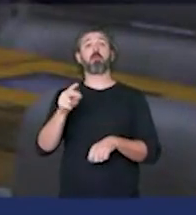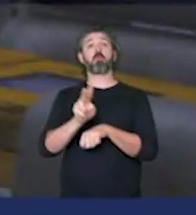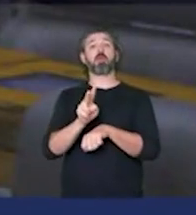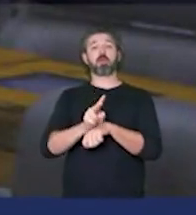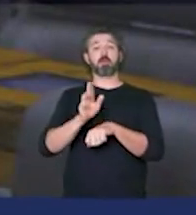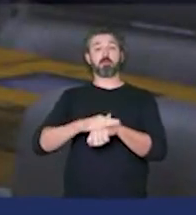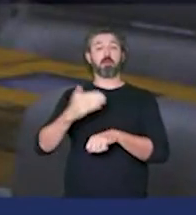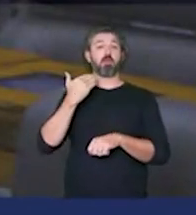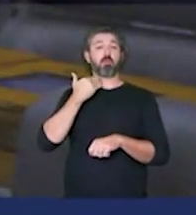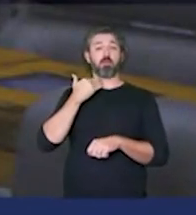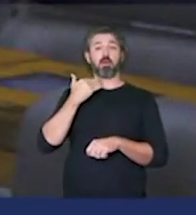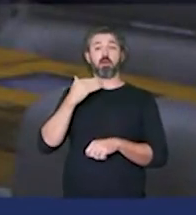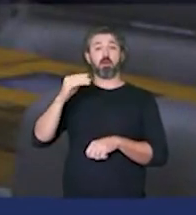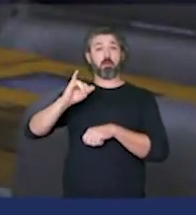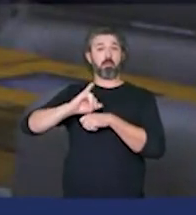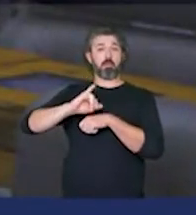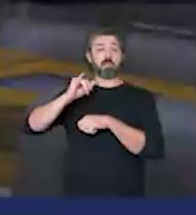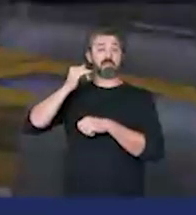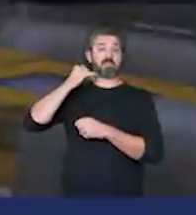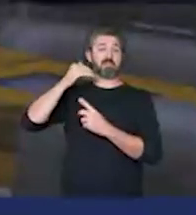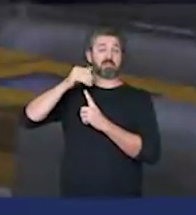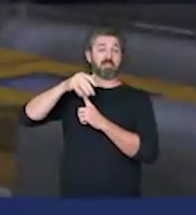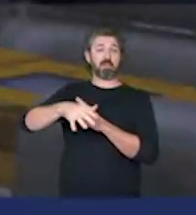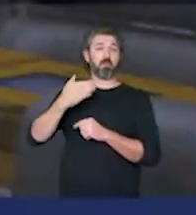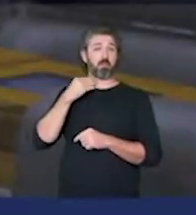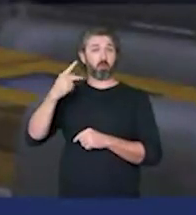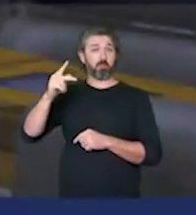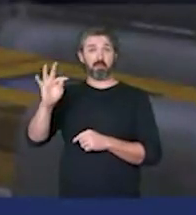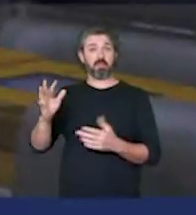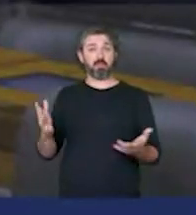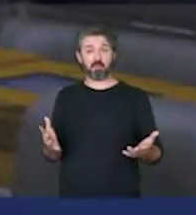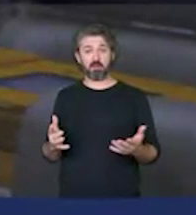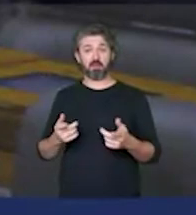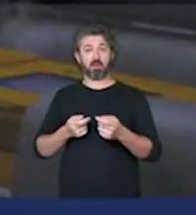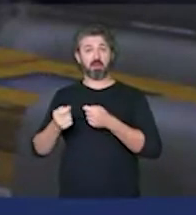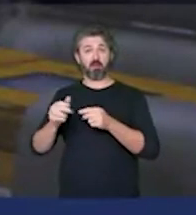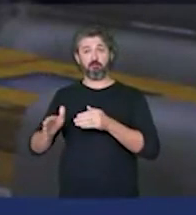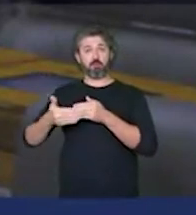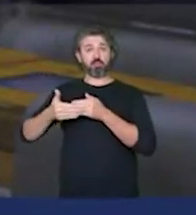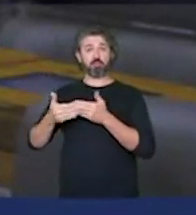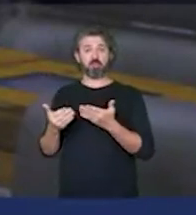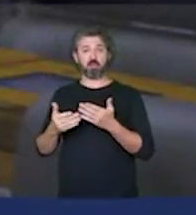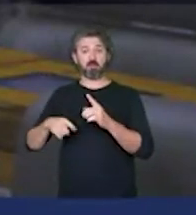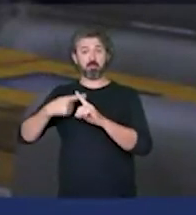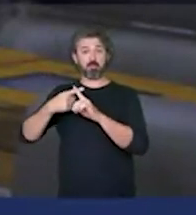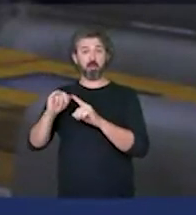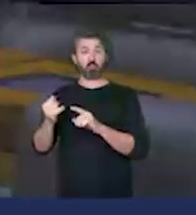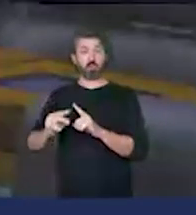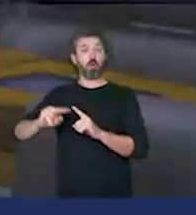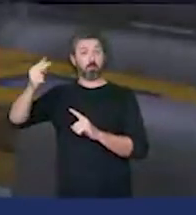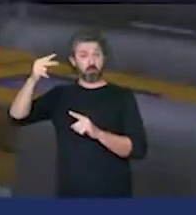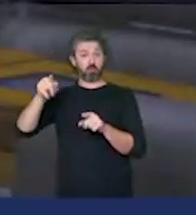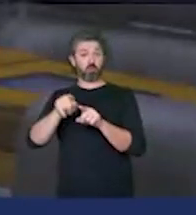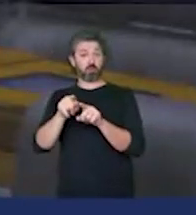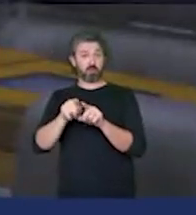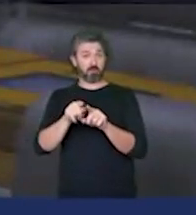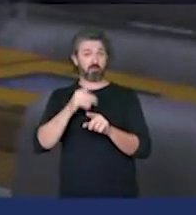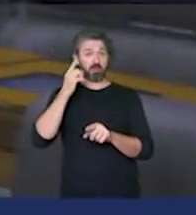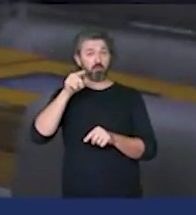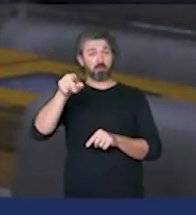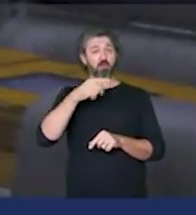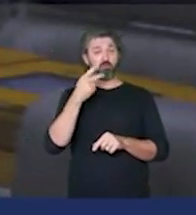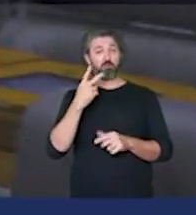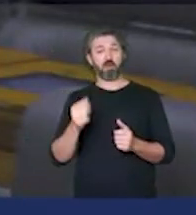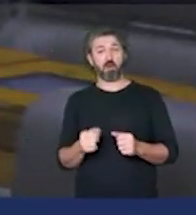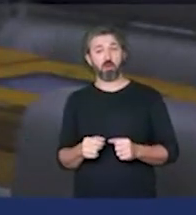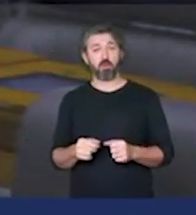o oligopólio dos bancos do que o Banco Central durante os governos petistas, que mantiveram o mercado fechado, aumentaram a taxa de juros, tão citada pelo deputado